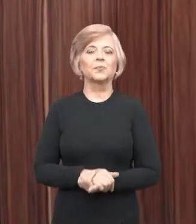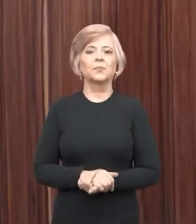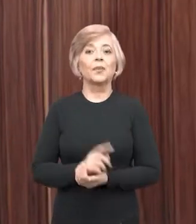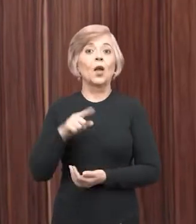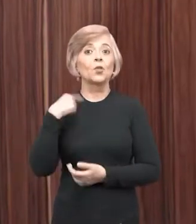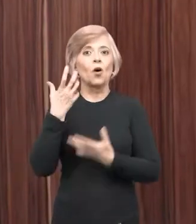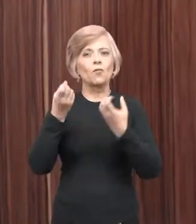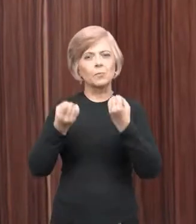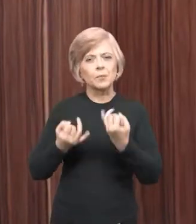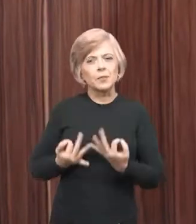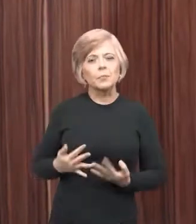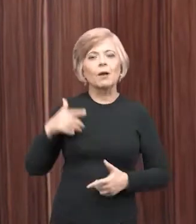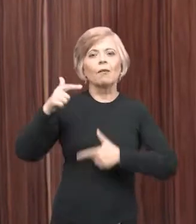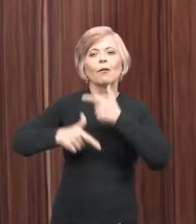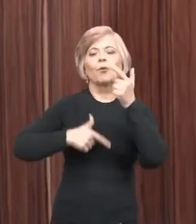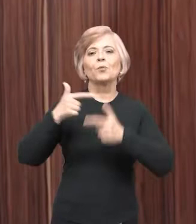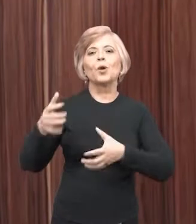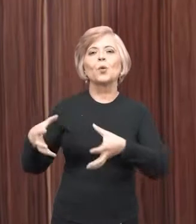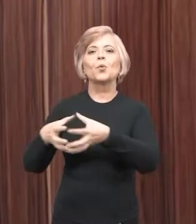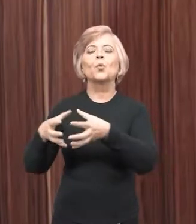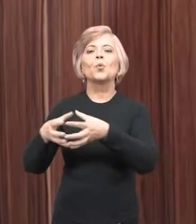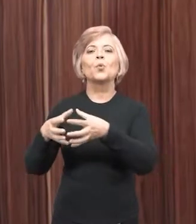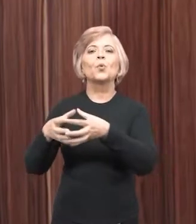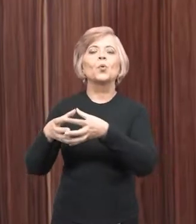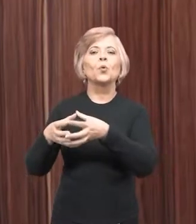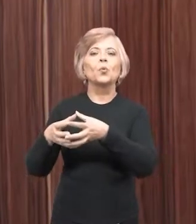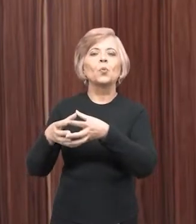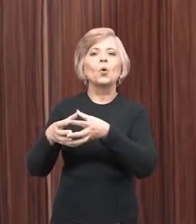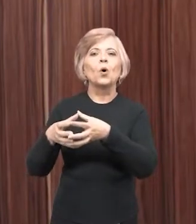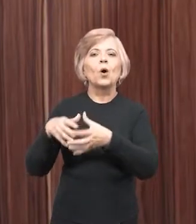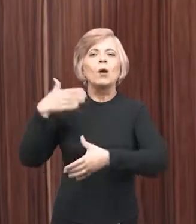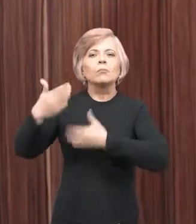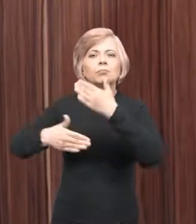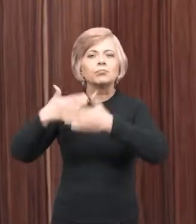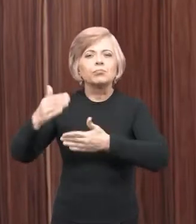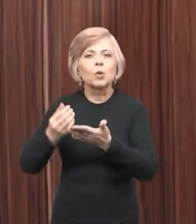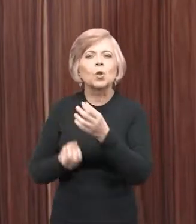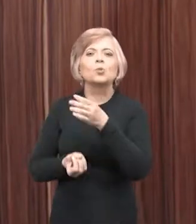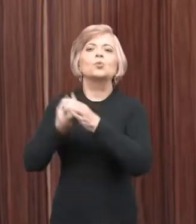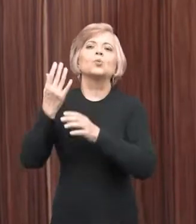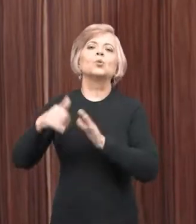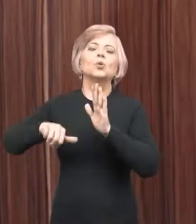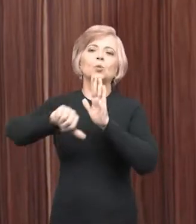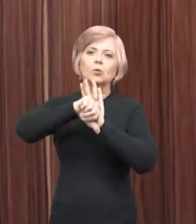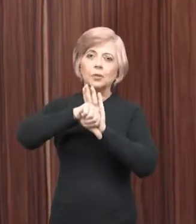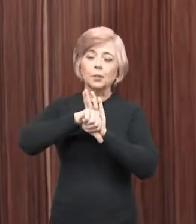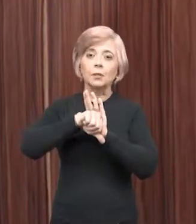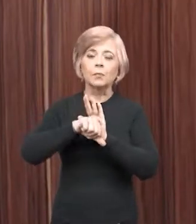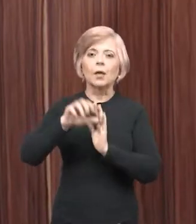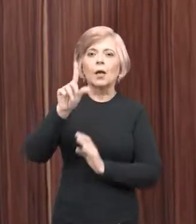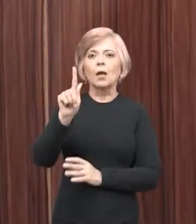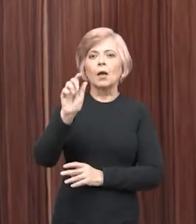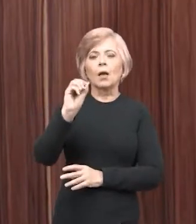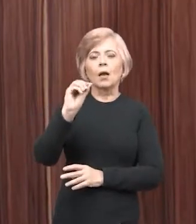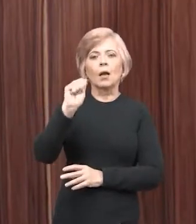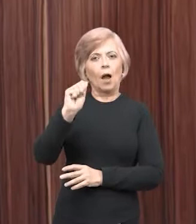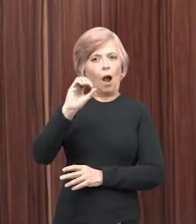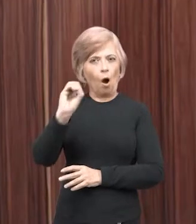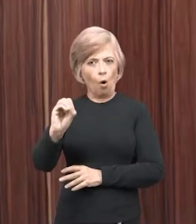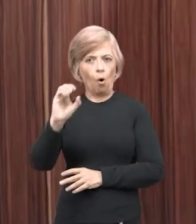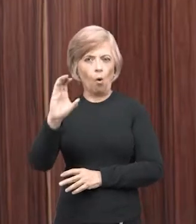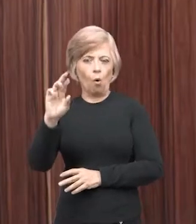falar sobre o trabalho do Grupo de Atribuição Originária Criminal da Procuradoria-Geral de Justiça, o GALCRIM, do